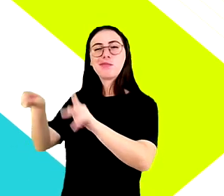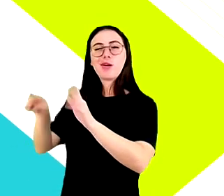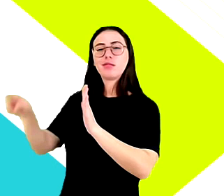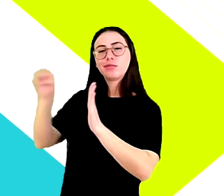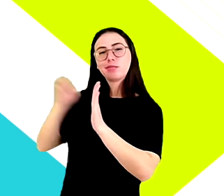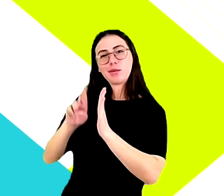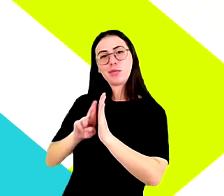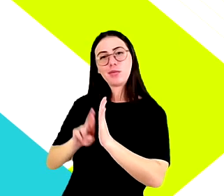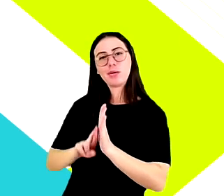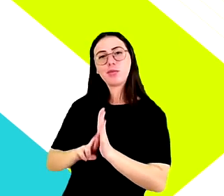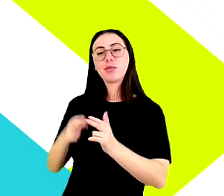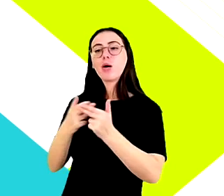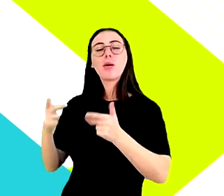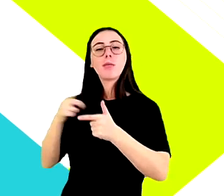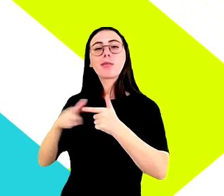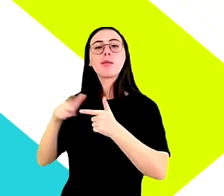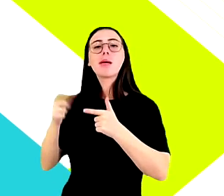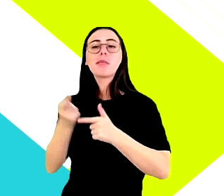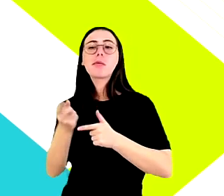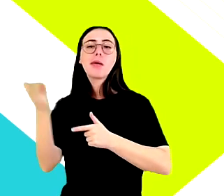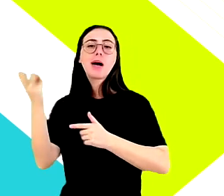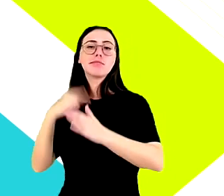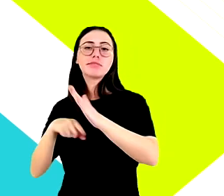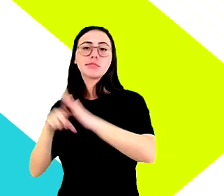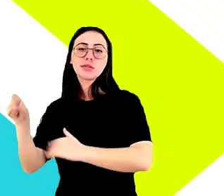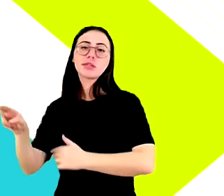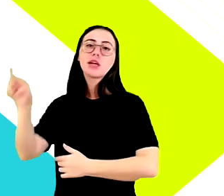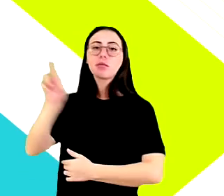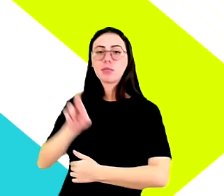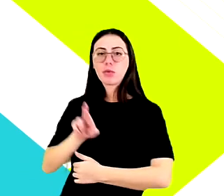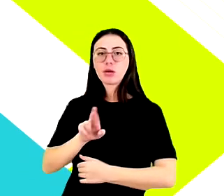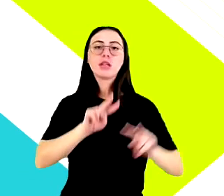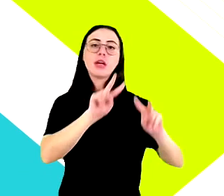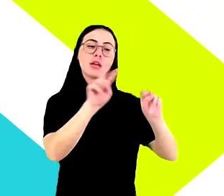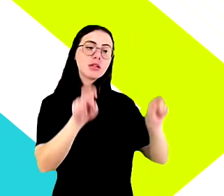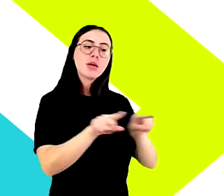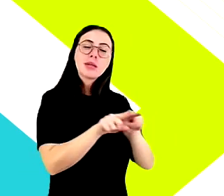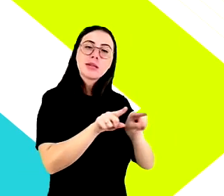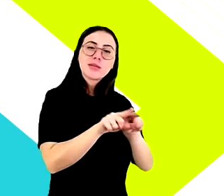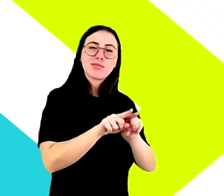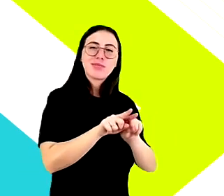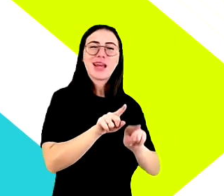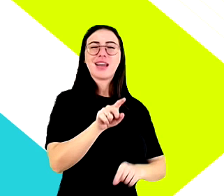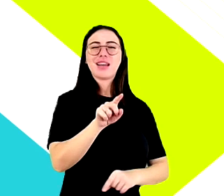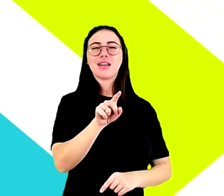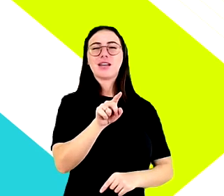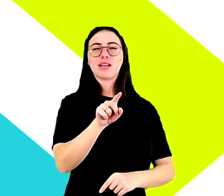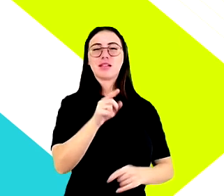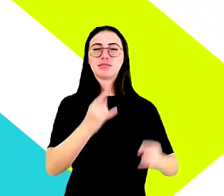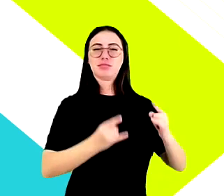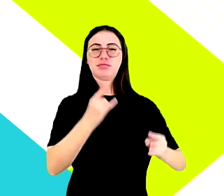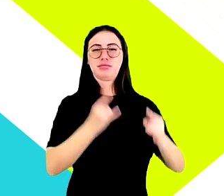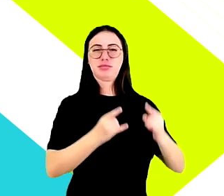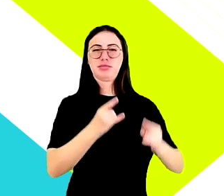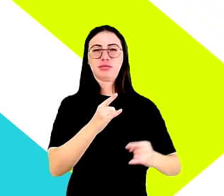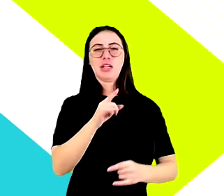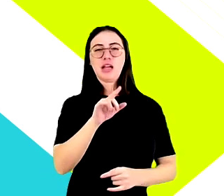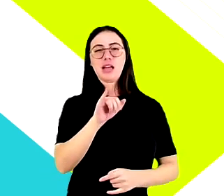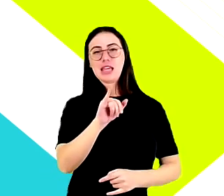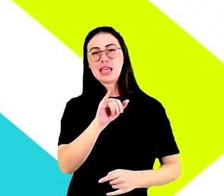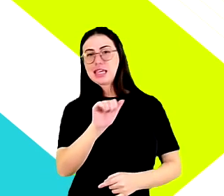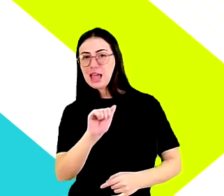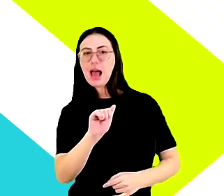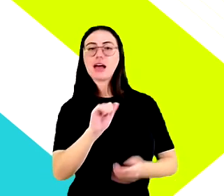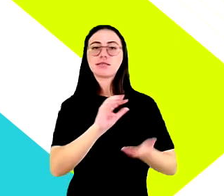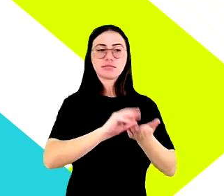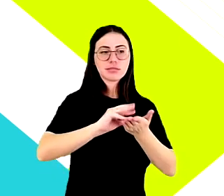eletrônicos para as equipes médicas, ter inteligência de dados e por aí vai. Mas a gente viu que isso não bastava, né? A gente precisava de fato atuar, a gente foi